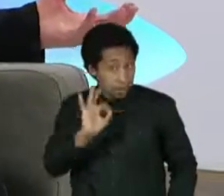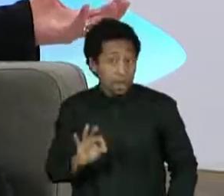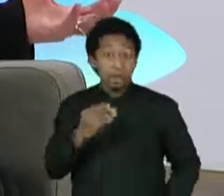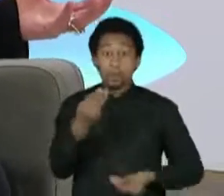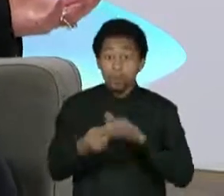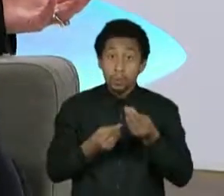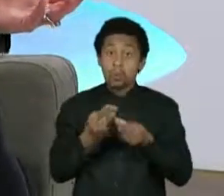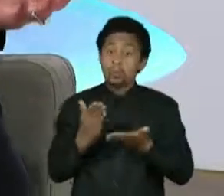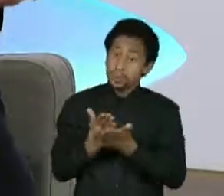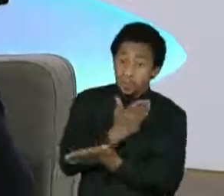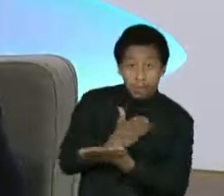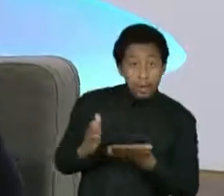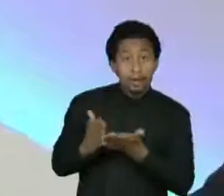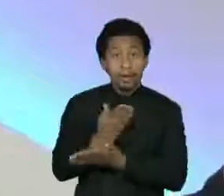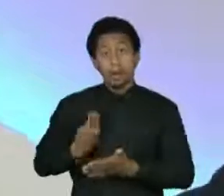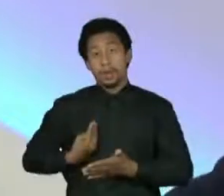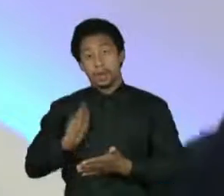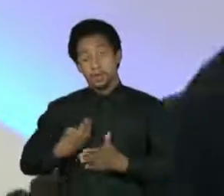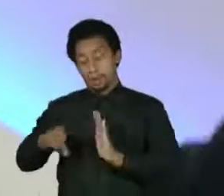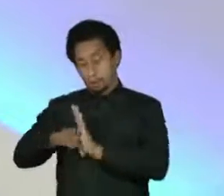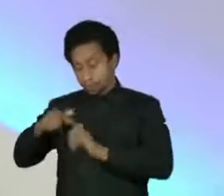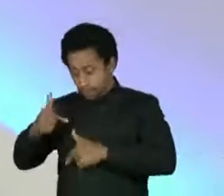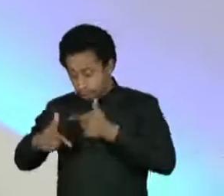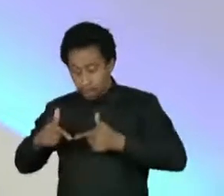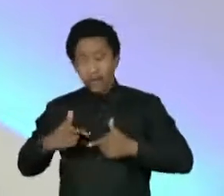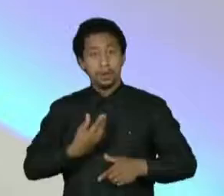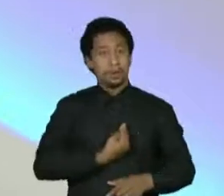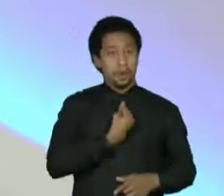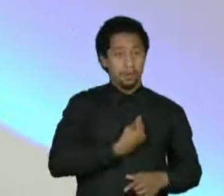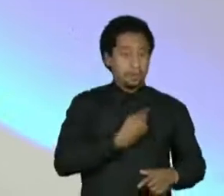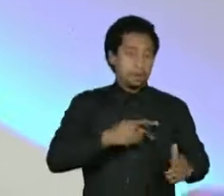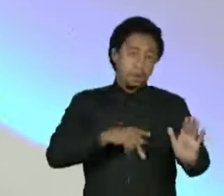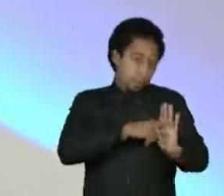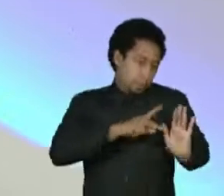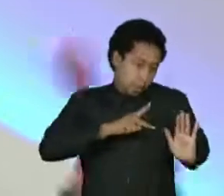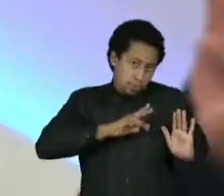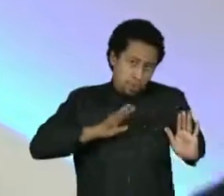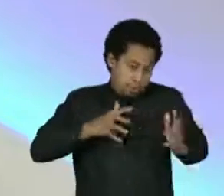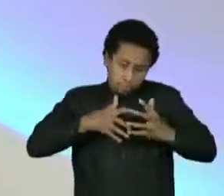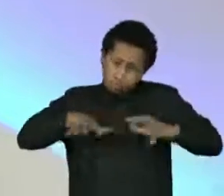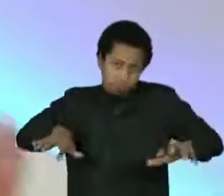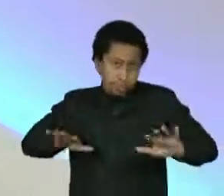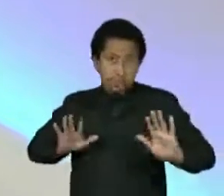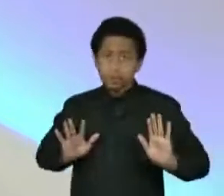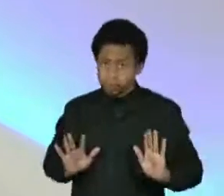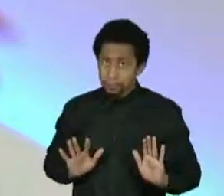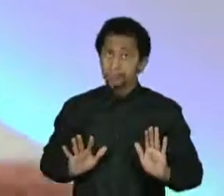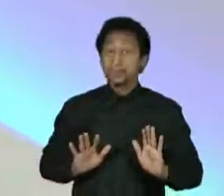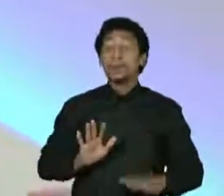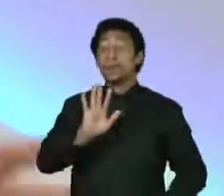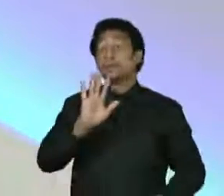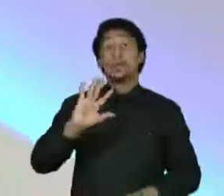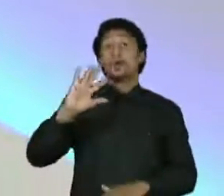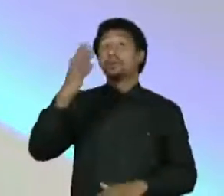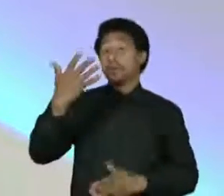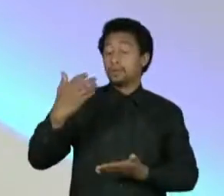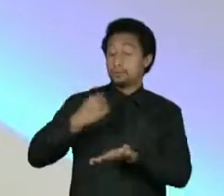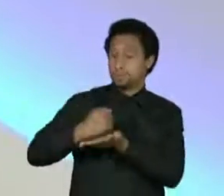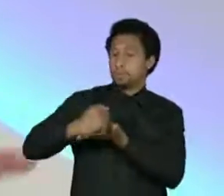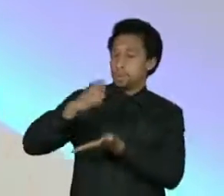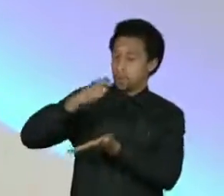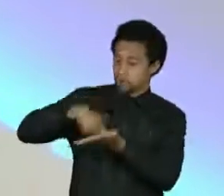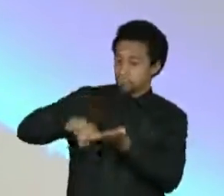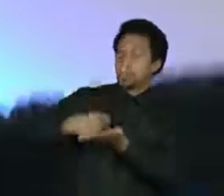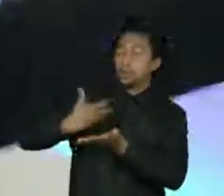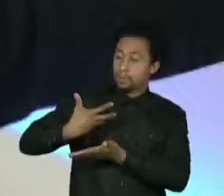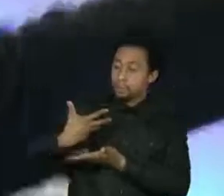diretor que me levou para a TV Globo. Quando eu fui para a TV Globo, que o Marco Mora me contratou, ele falou assim, eu estou te contratando